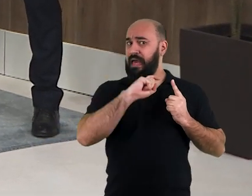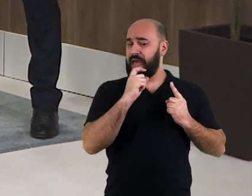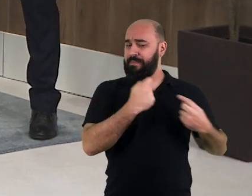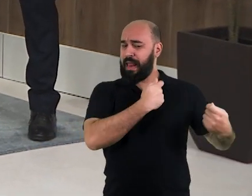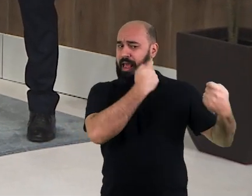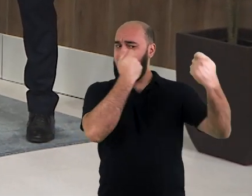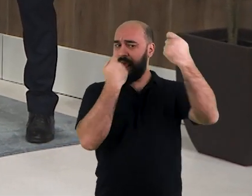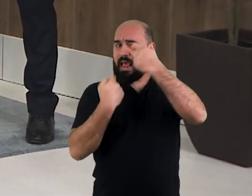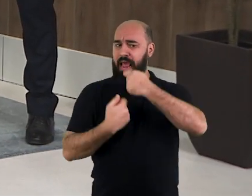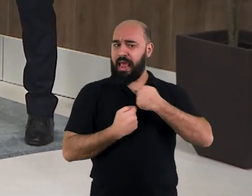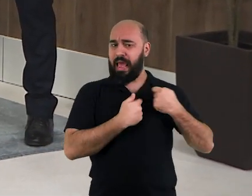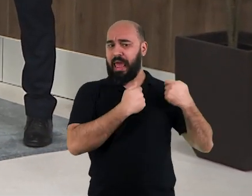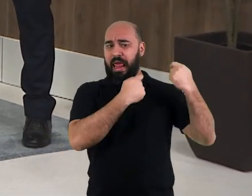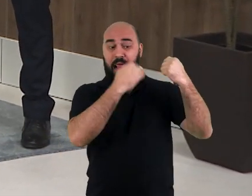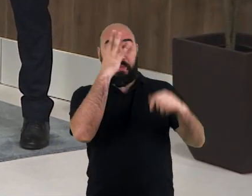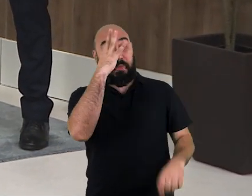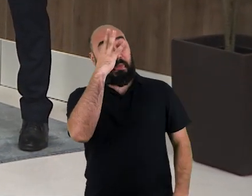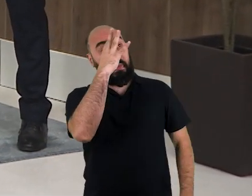uma